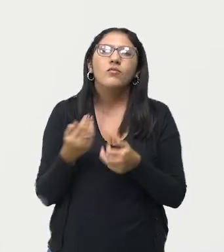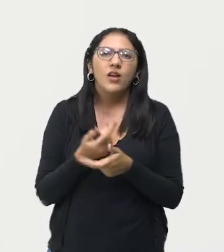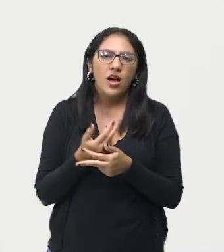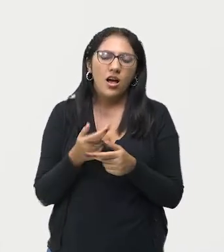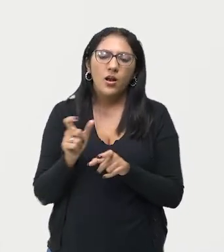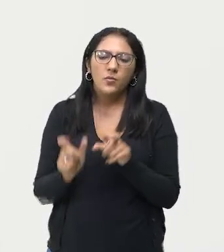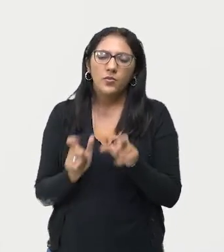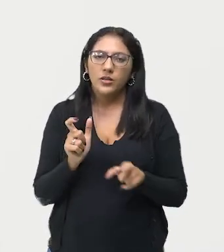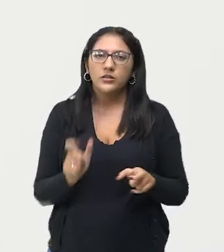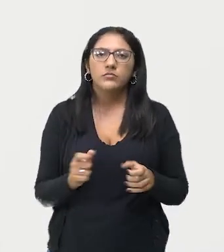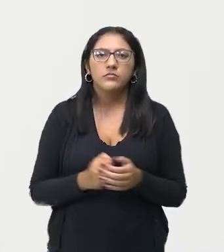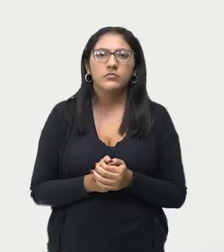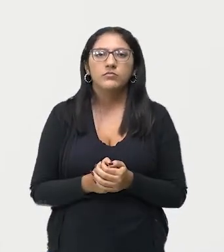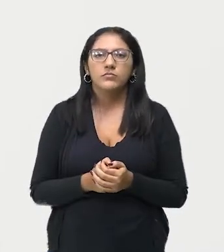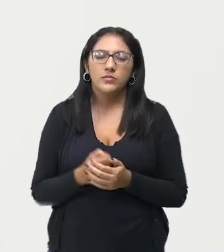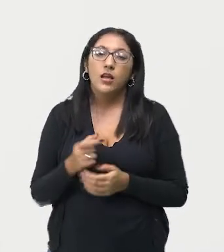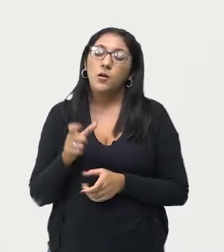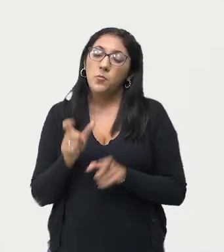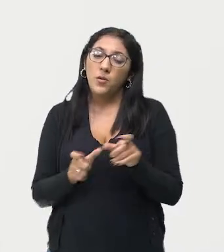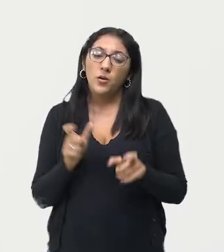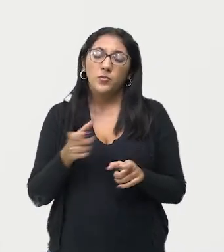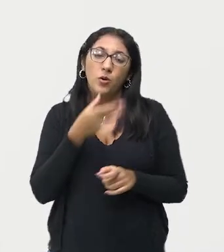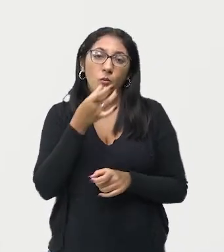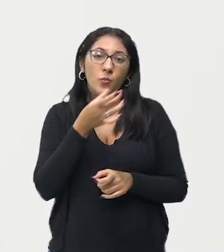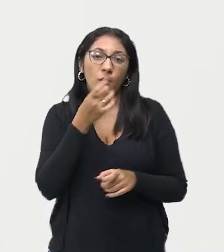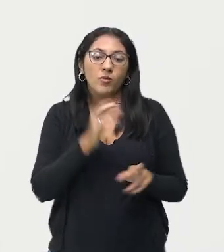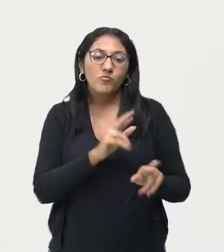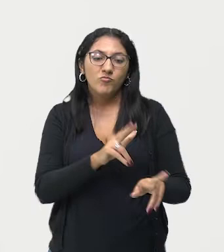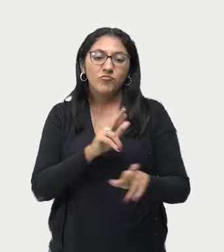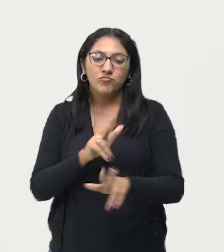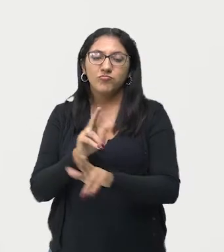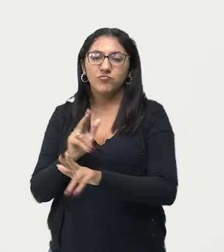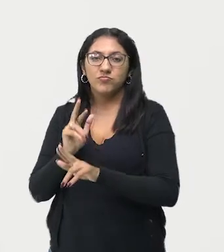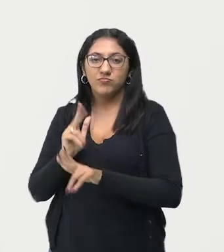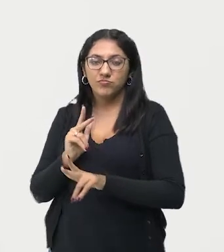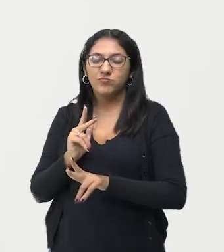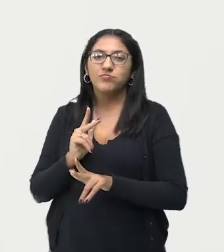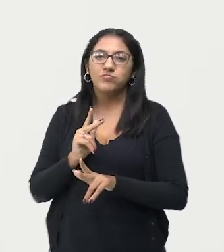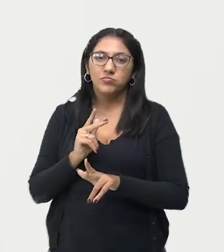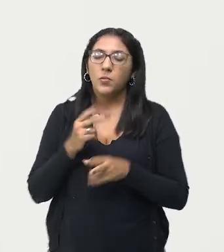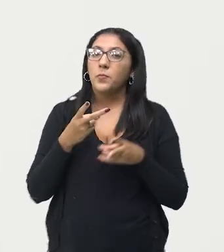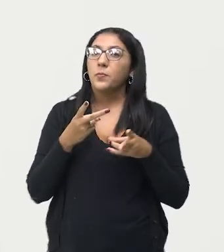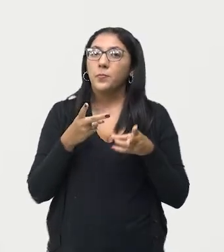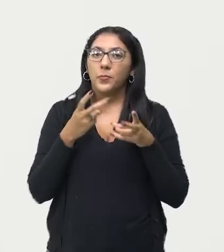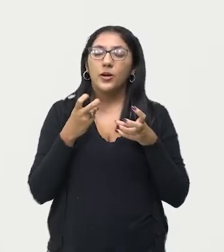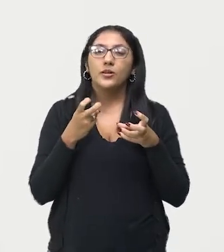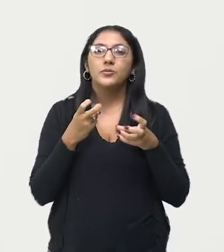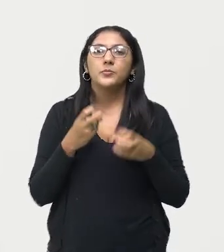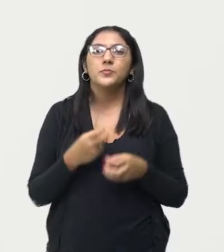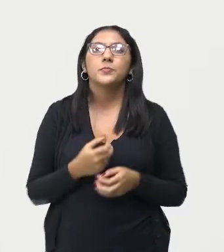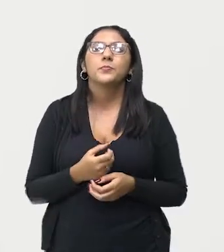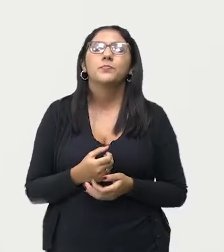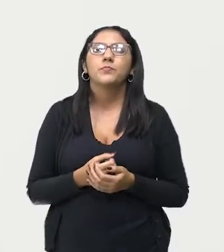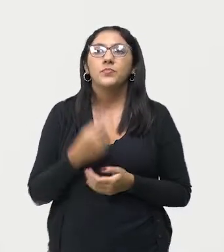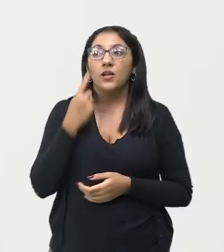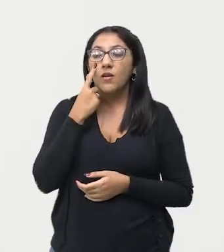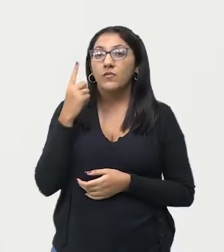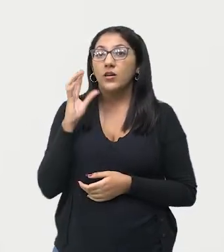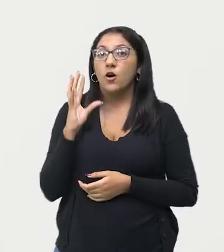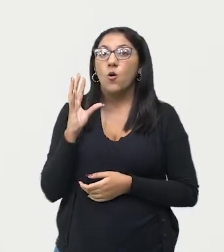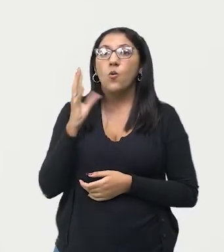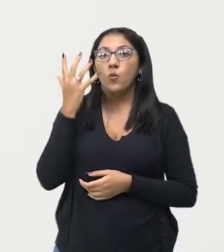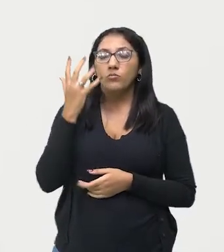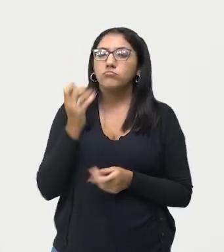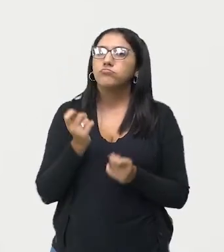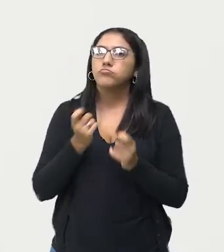Então, uma outra pessoa pode ter esse ponto de vista, essa opinião. Então, notem, aqui no meu fato, eu tenho algo